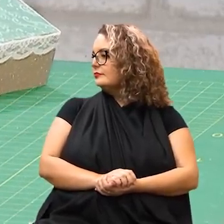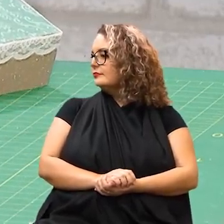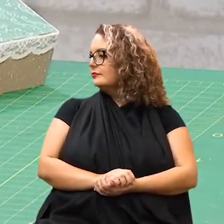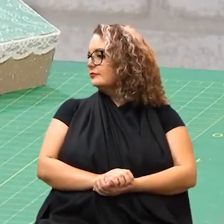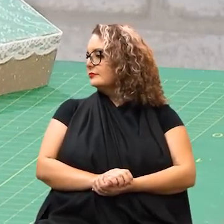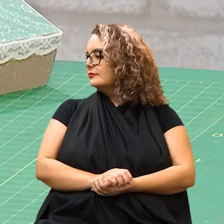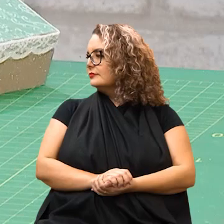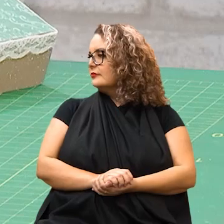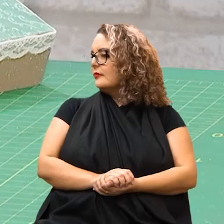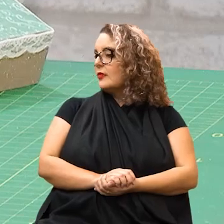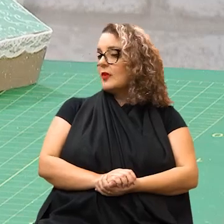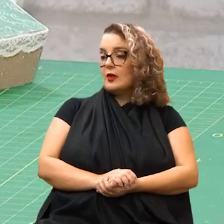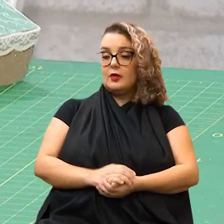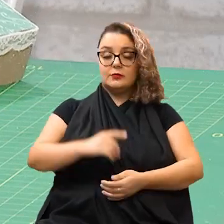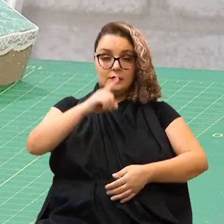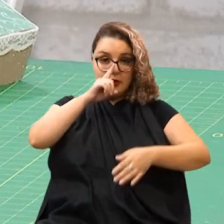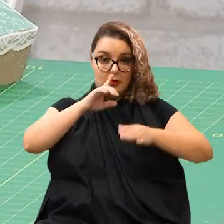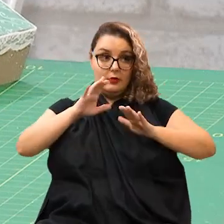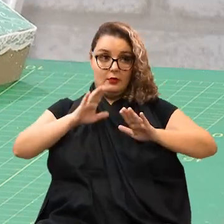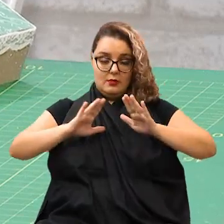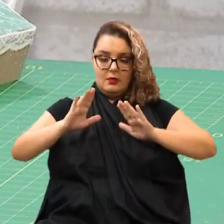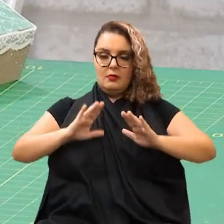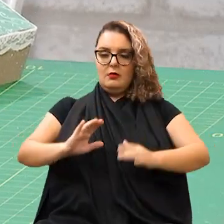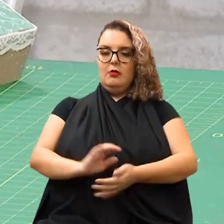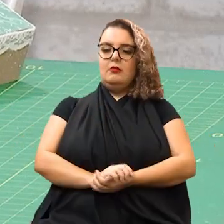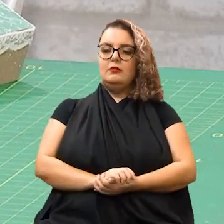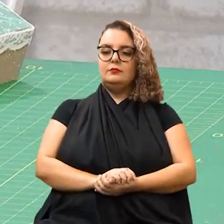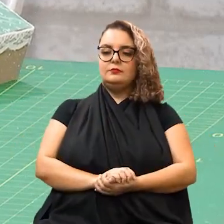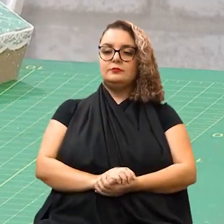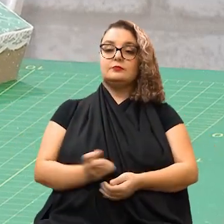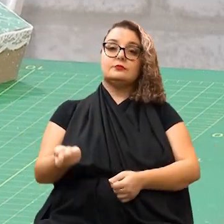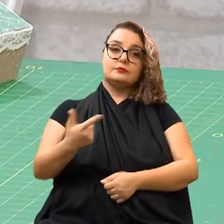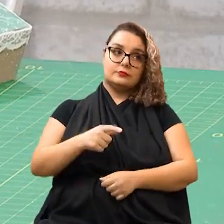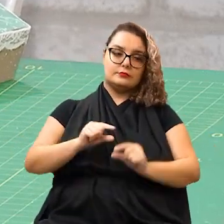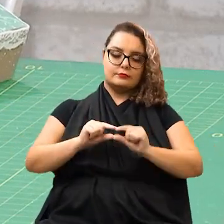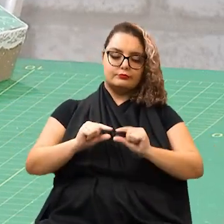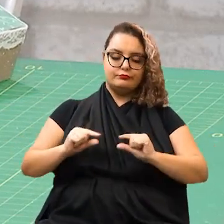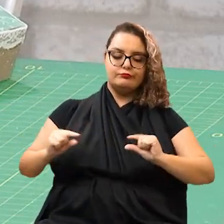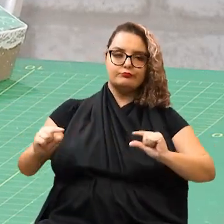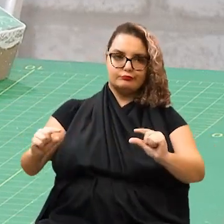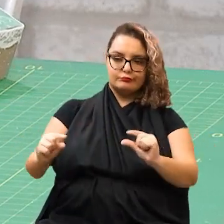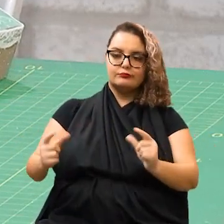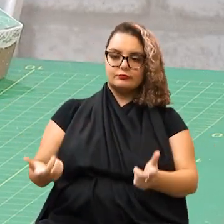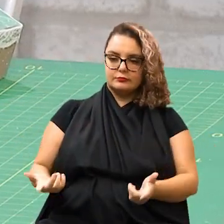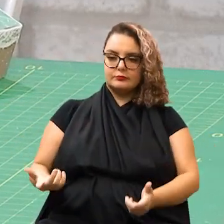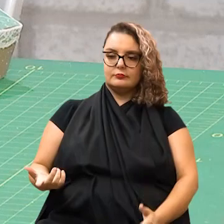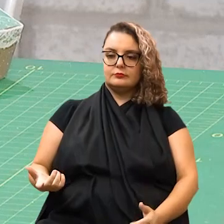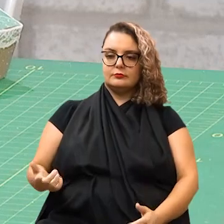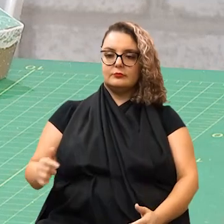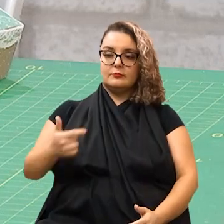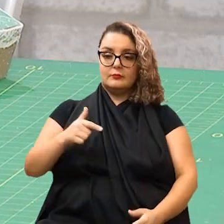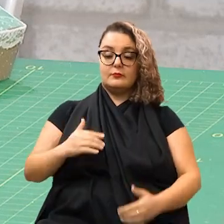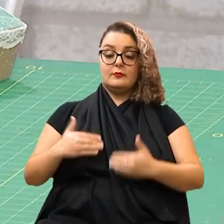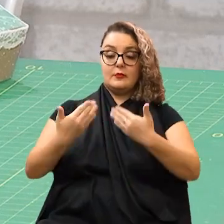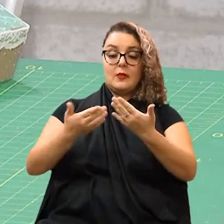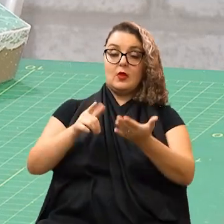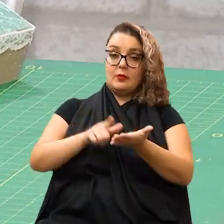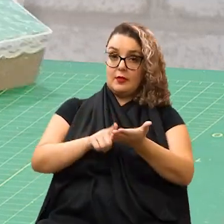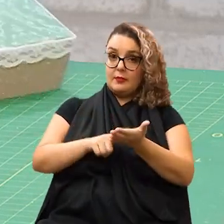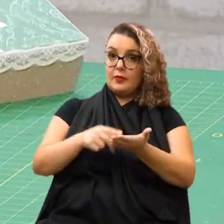Aqui eu já passo com bem mais cuidado, né? Do que aquela outra parte que a gente estava colando, pra cola não vir pra cima do